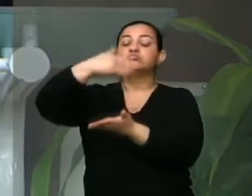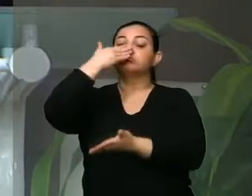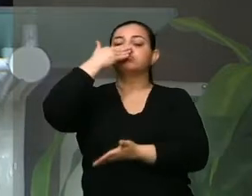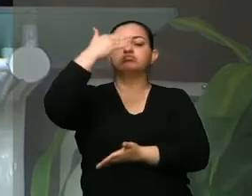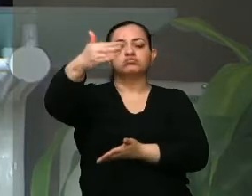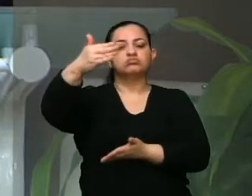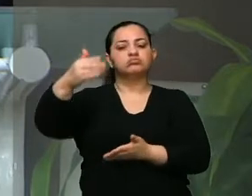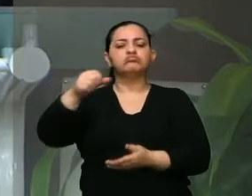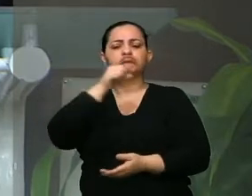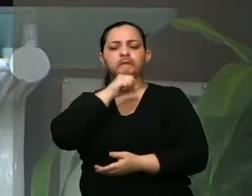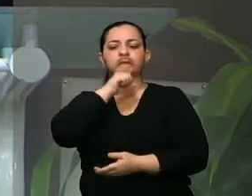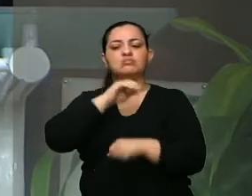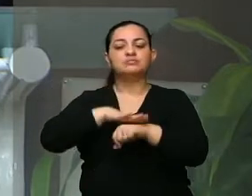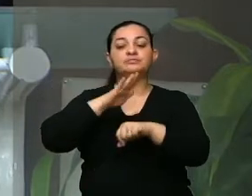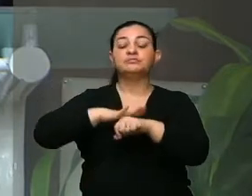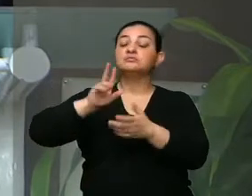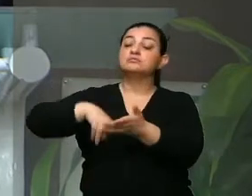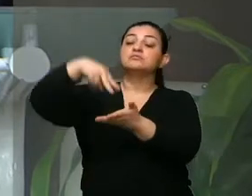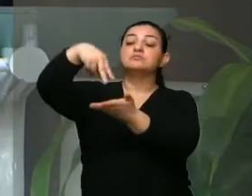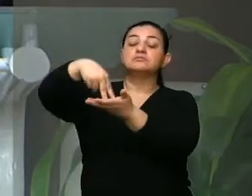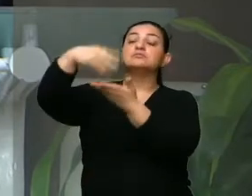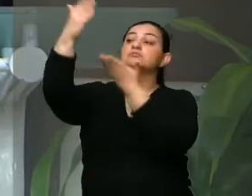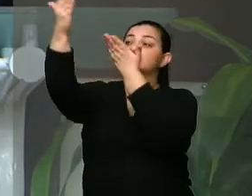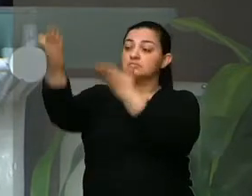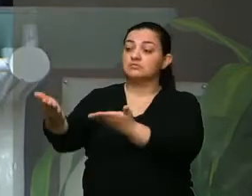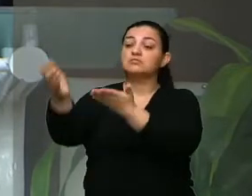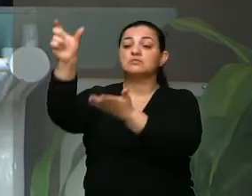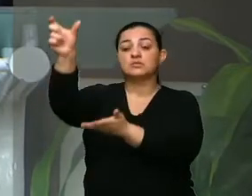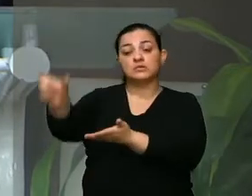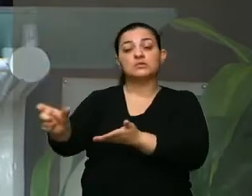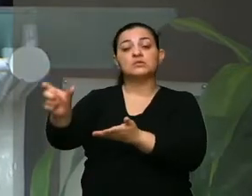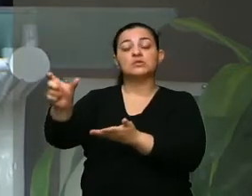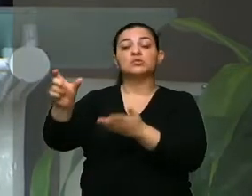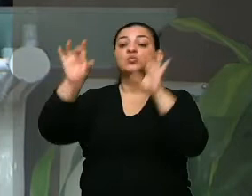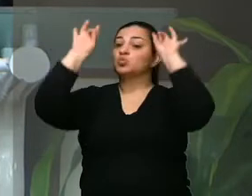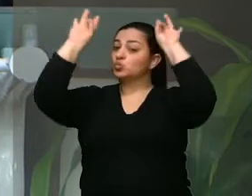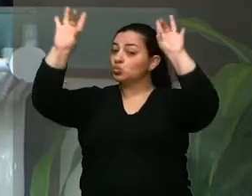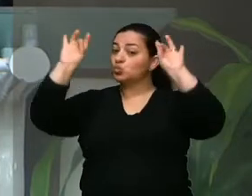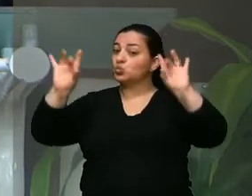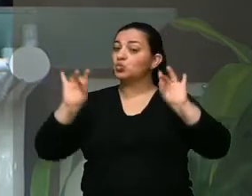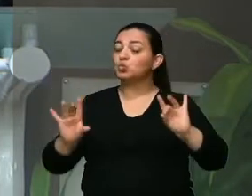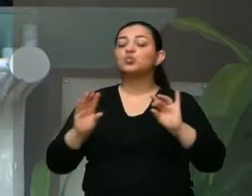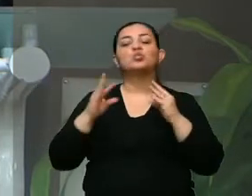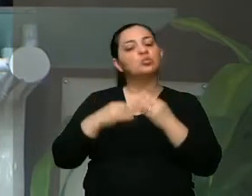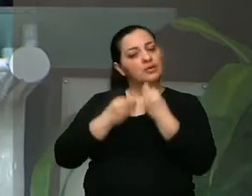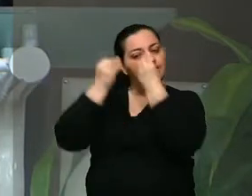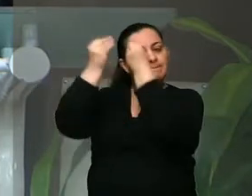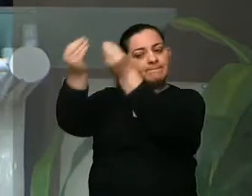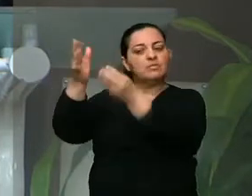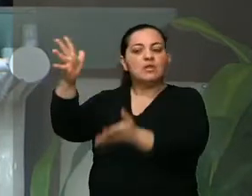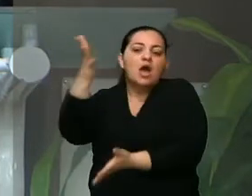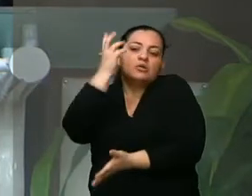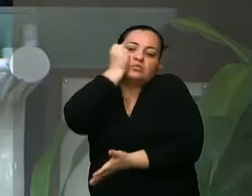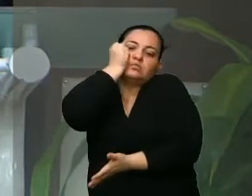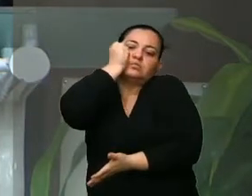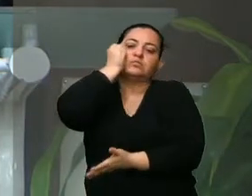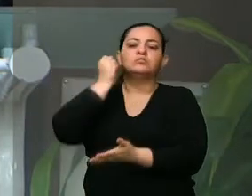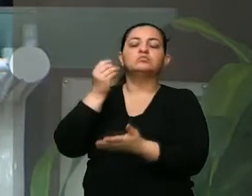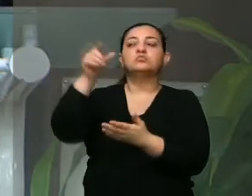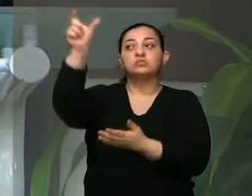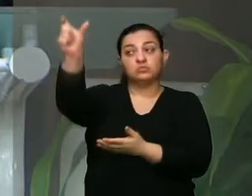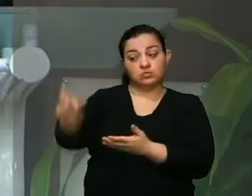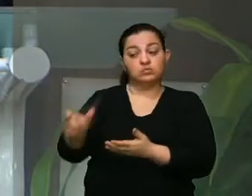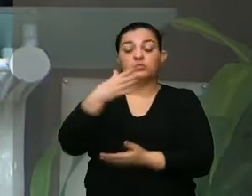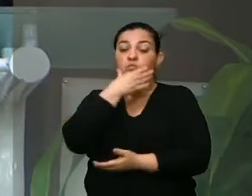san siro mães e ali em aaa a aa em uma cerimônia se dava a adoção para aquele